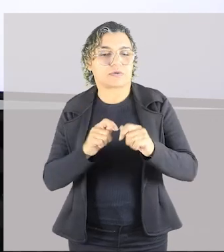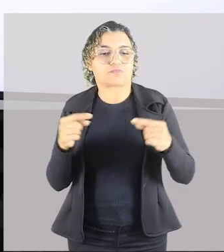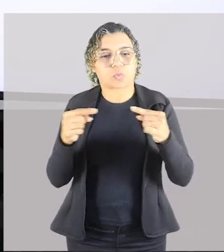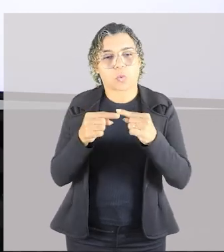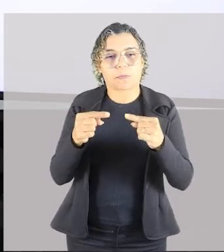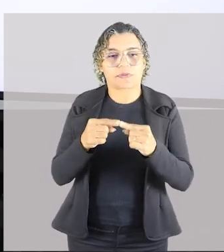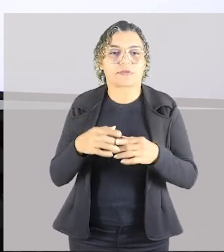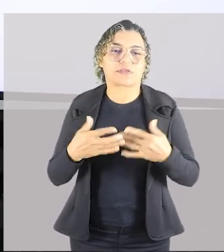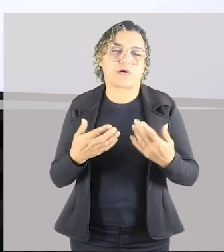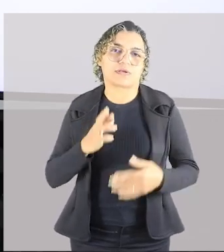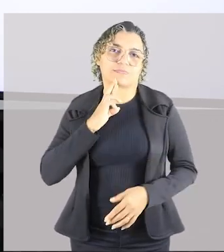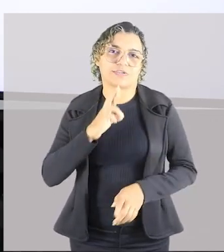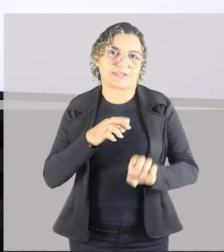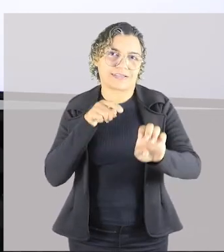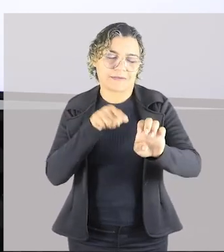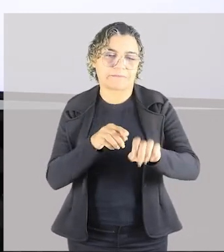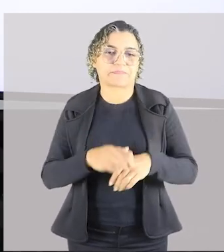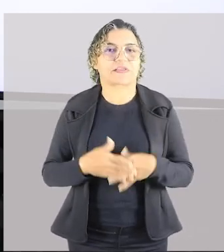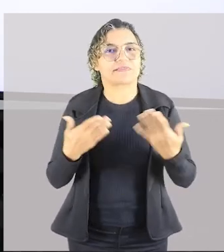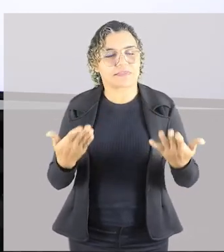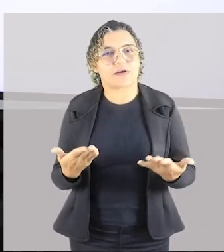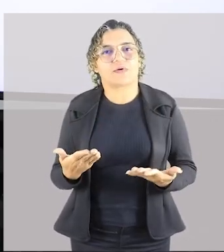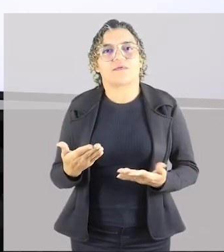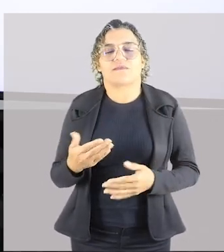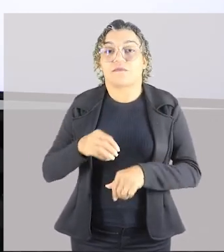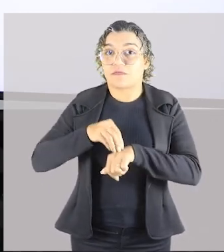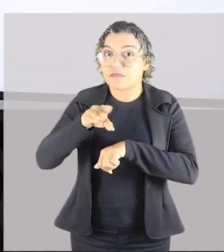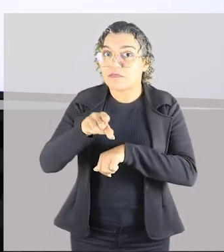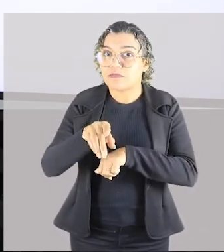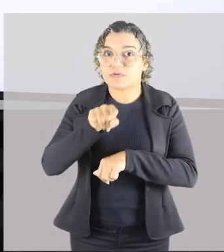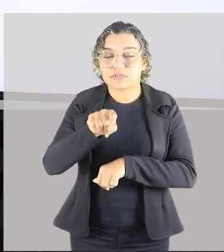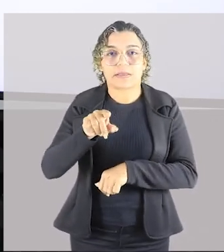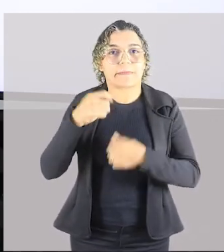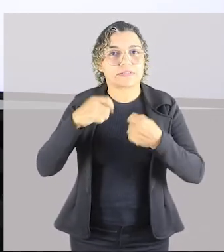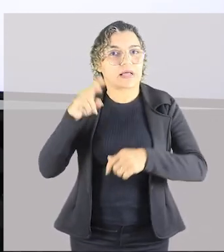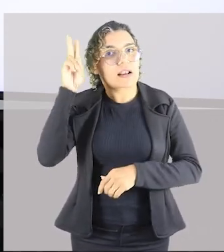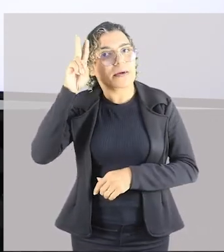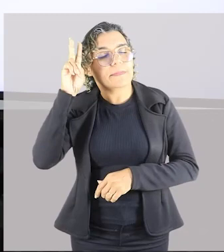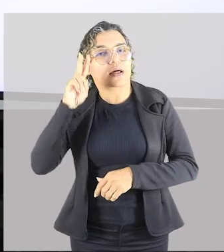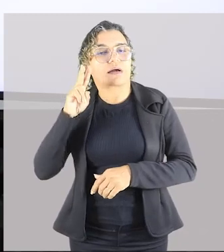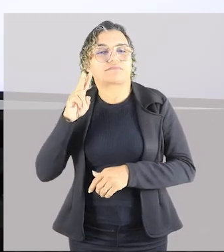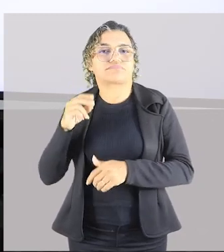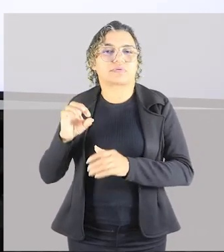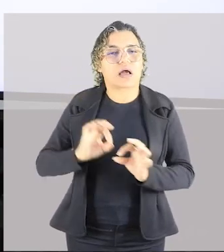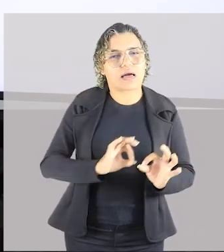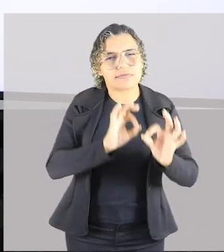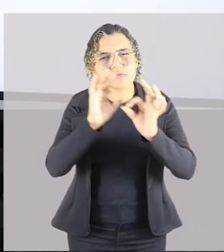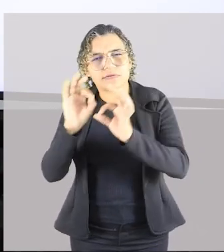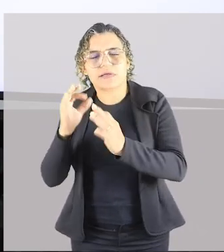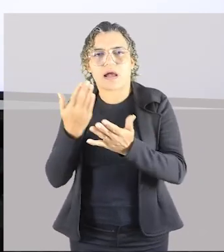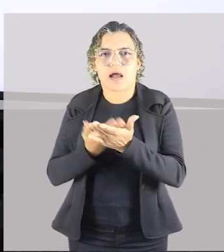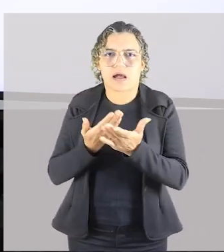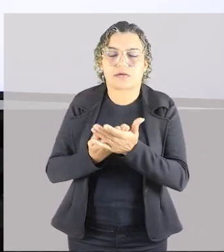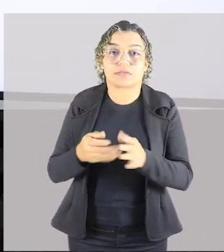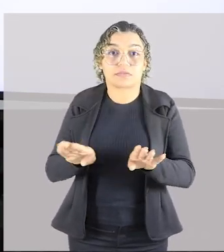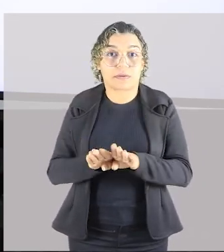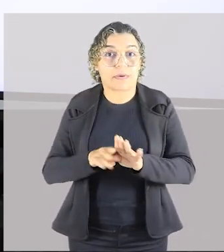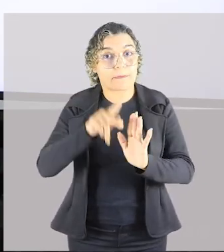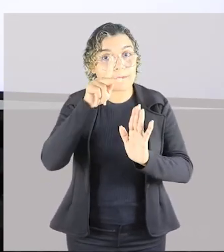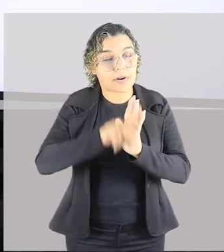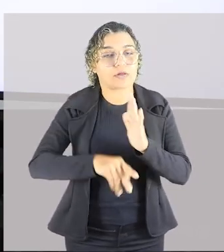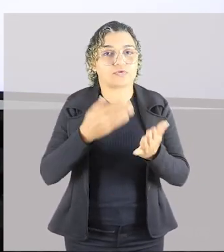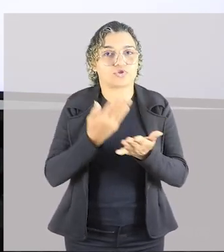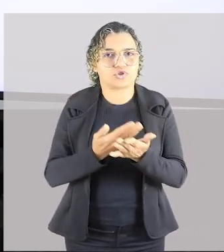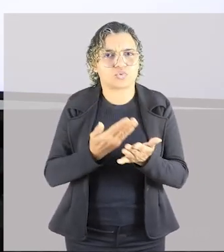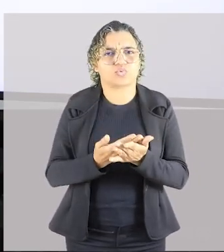Então, gente, para a gente fechar com chave de ouro, te dou a dica, não esquece. Acompanhe as nossas aulas, também acesse o nosso plano de estudo. Tudo